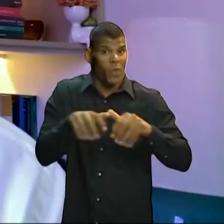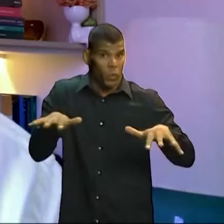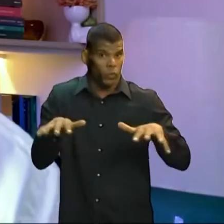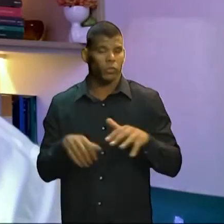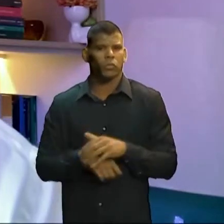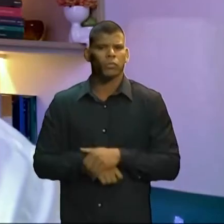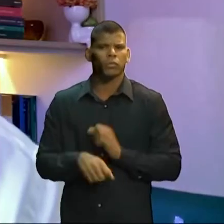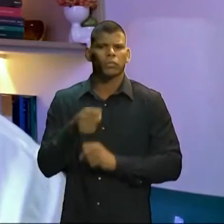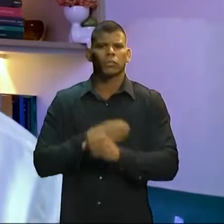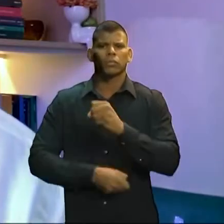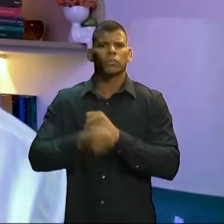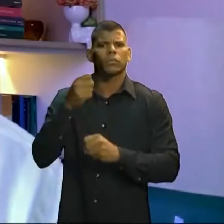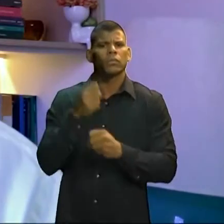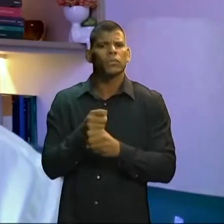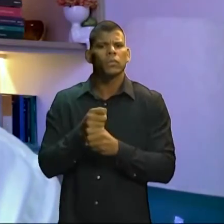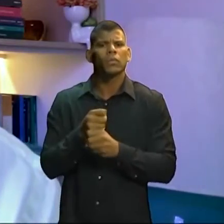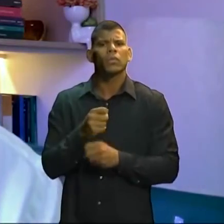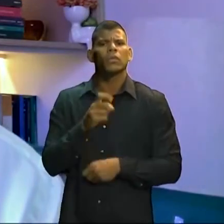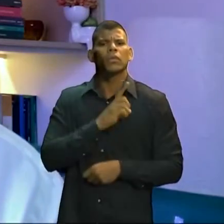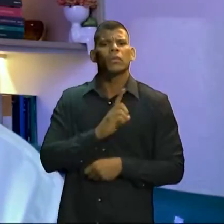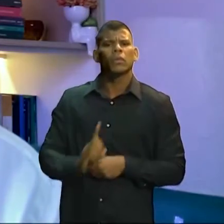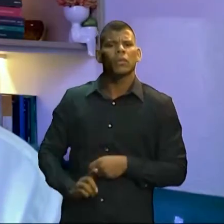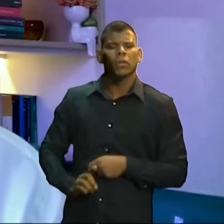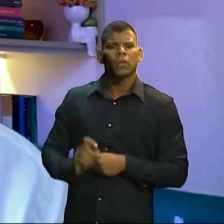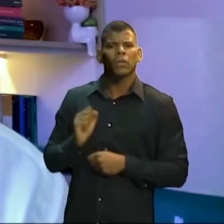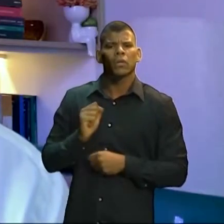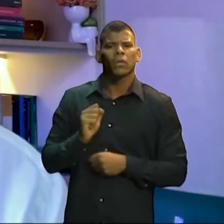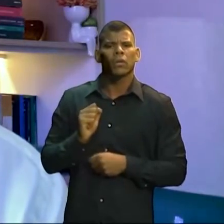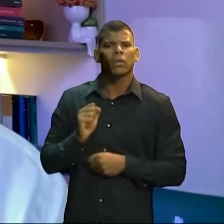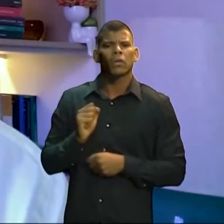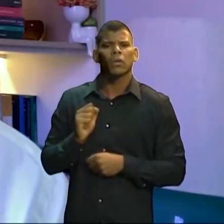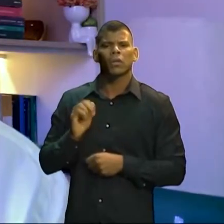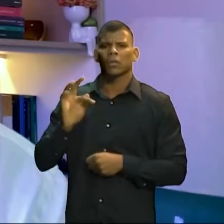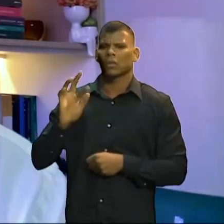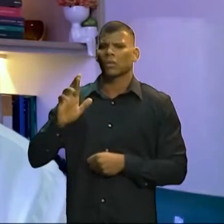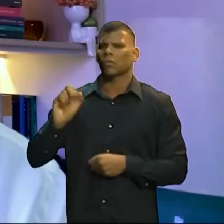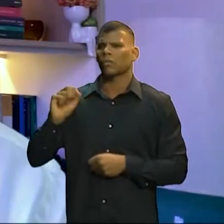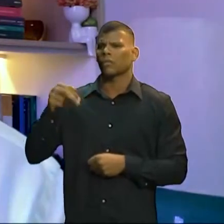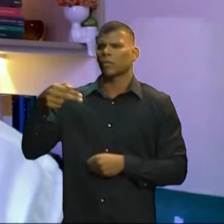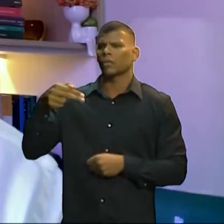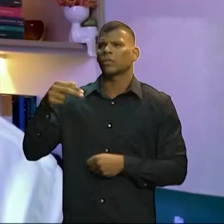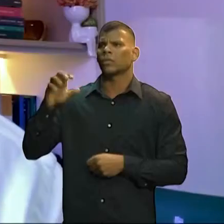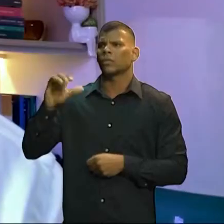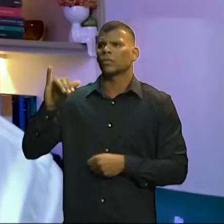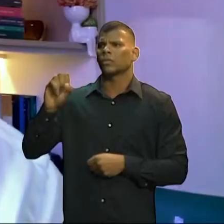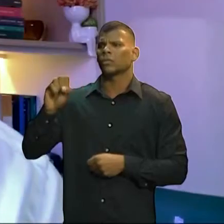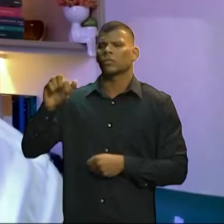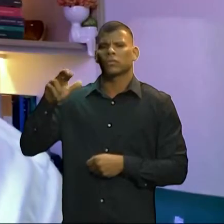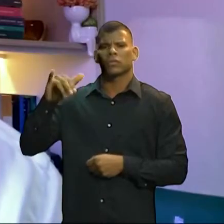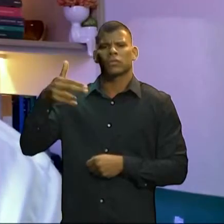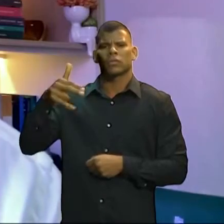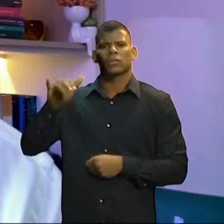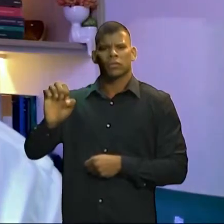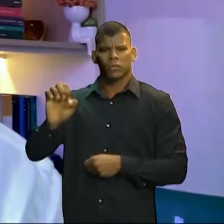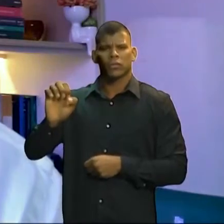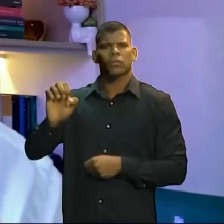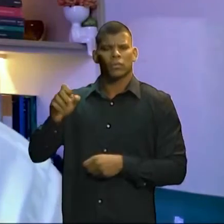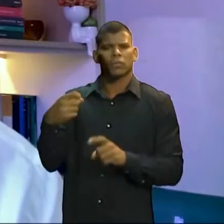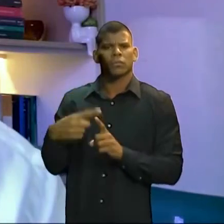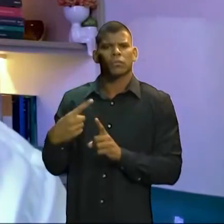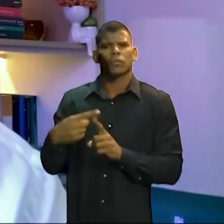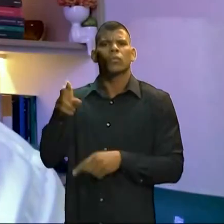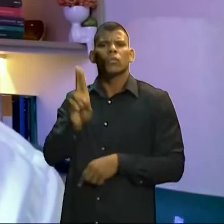news condenou e cassou o mandato do deputado Francisquini, do Paraná, porque